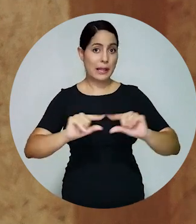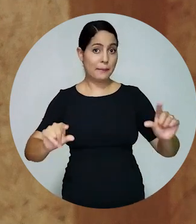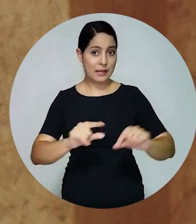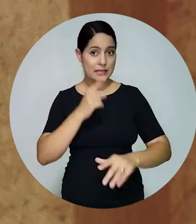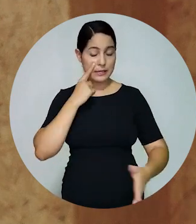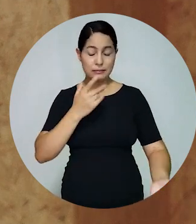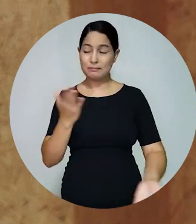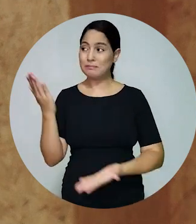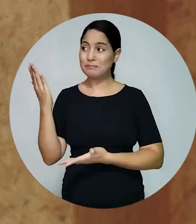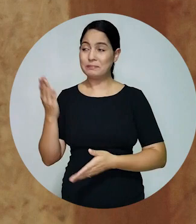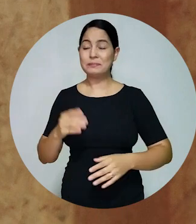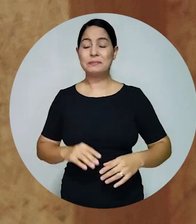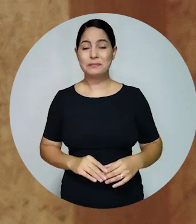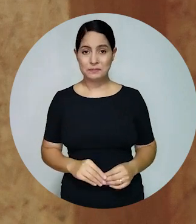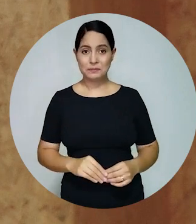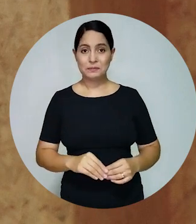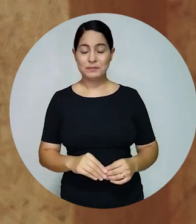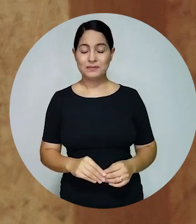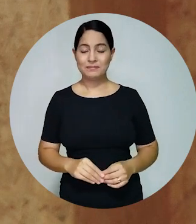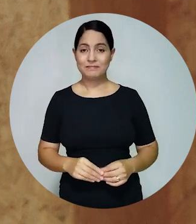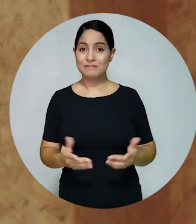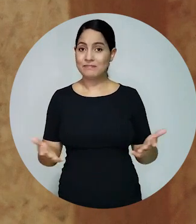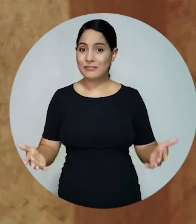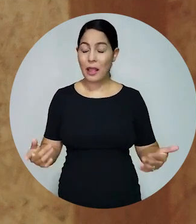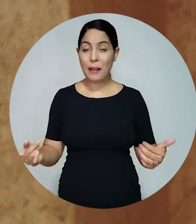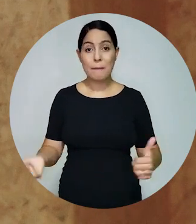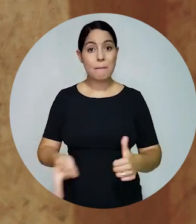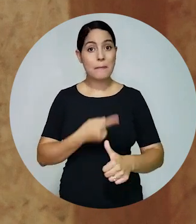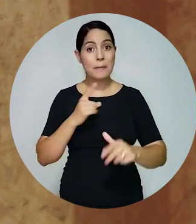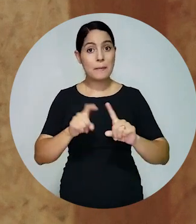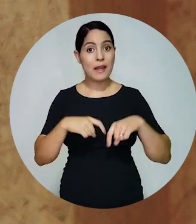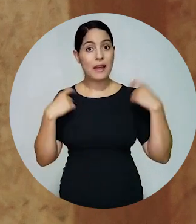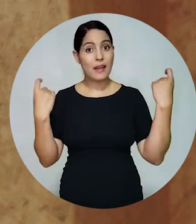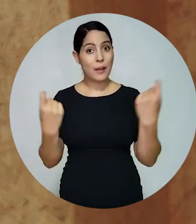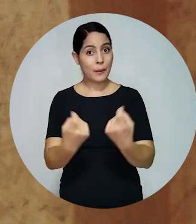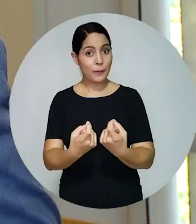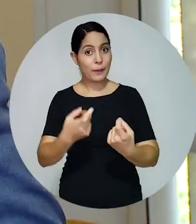estado. O encontro aconteceu na sede do Conselho Federal, em Brasília.